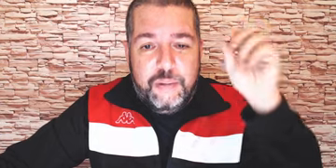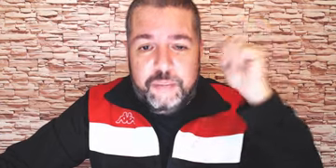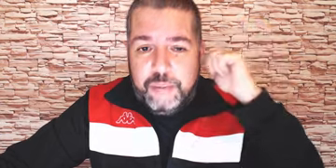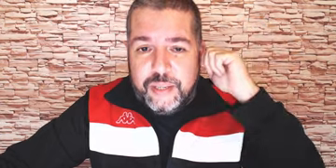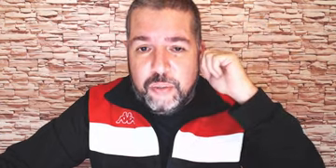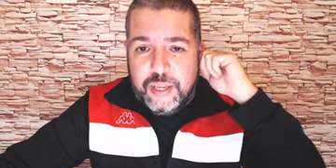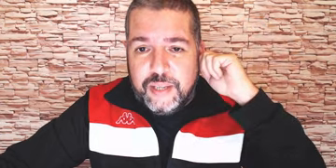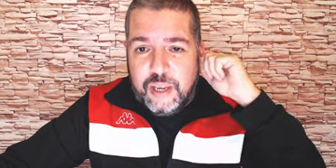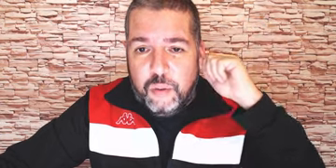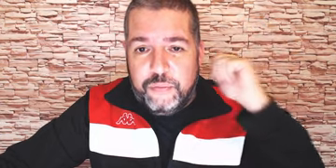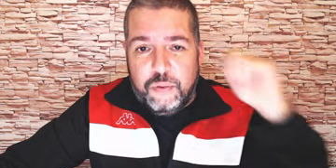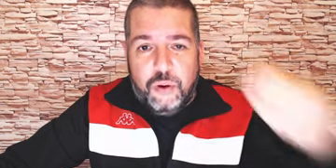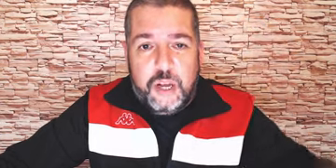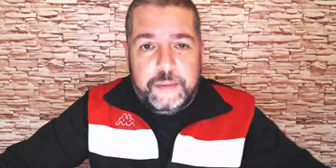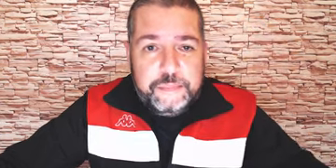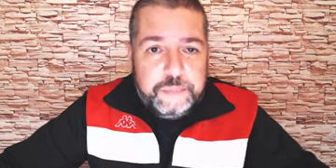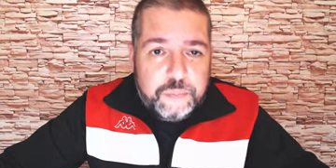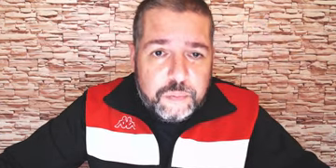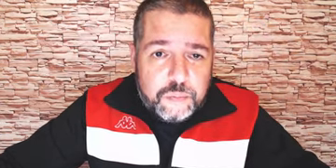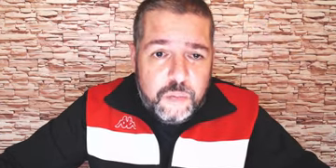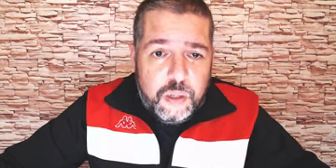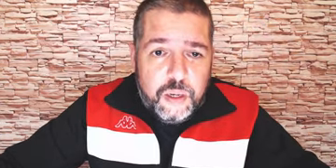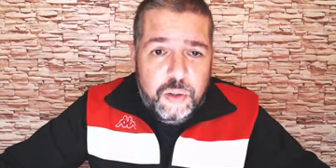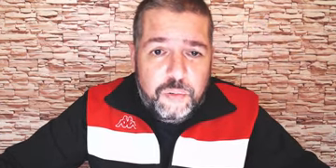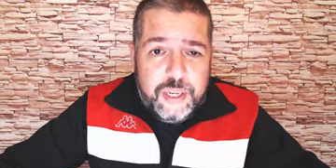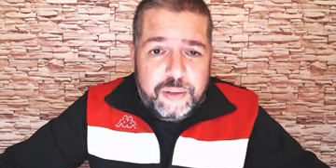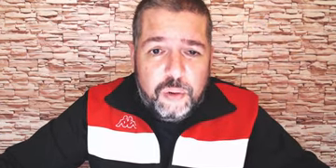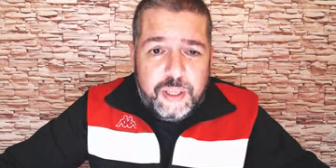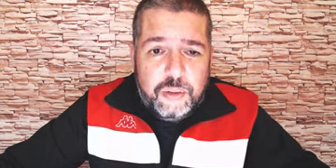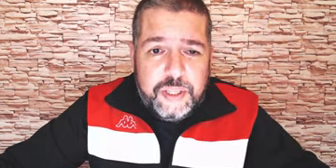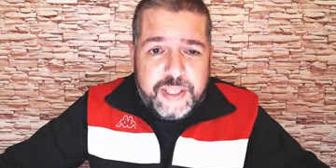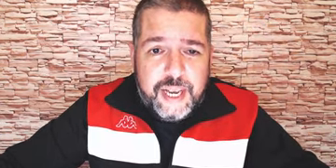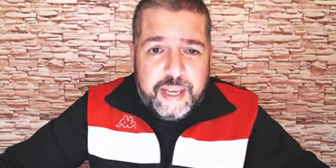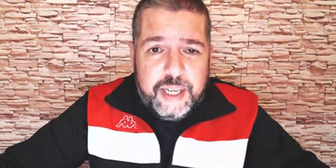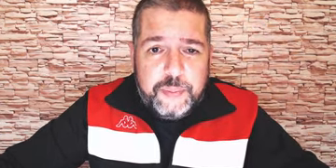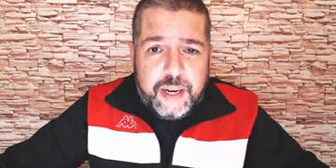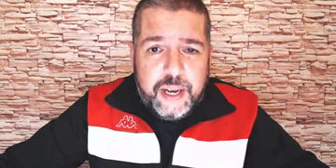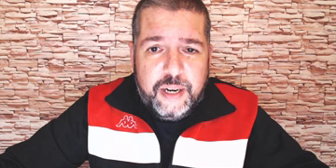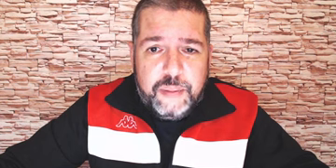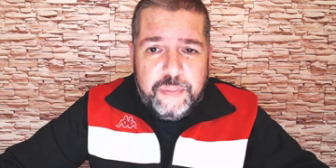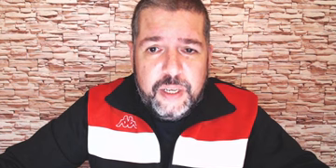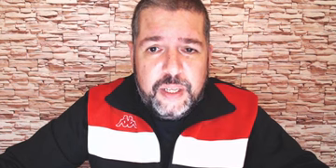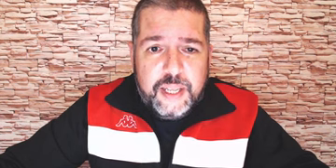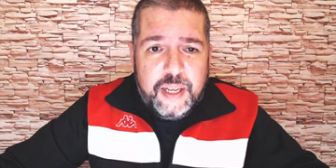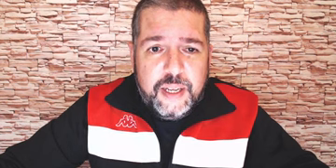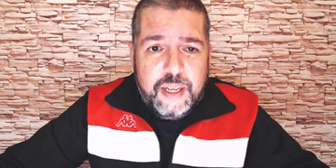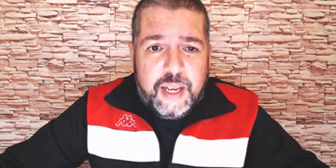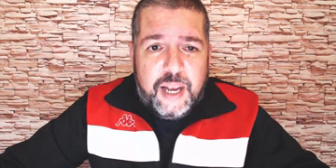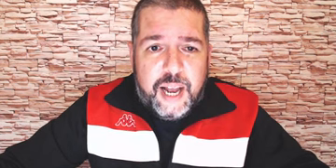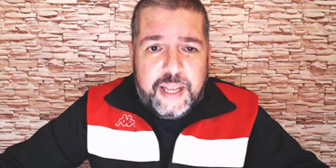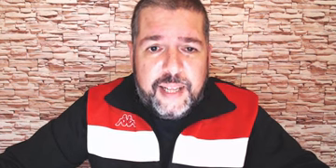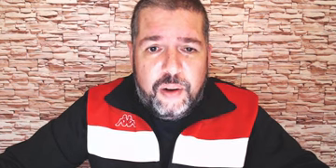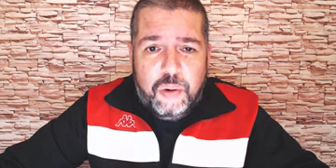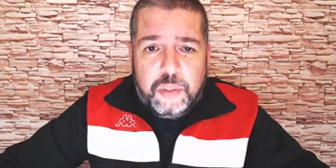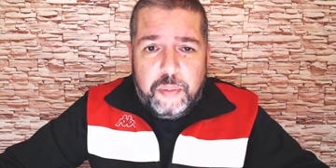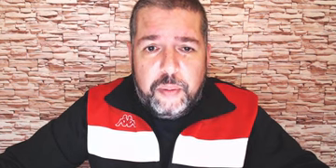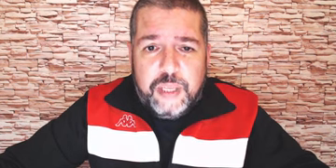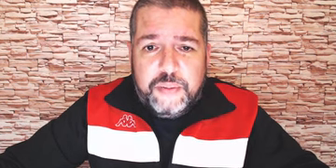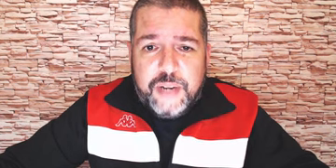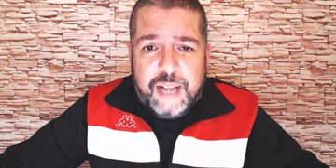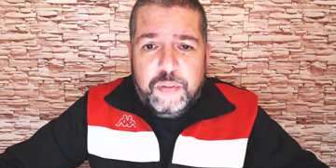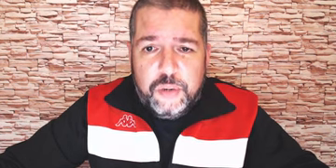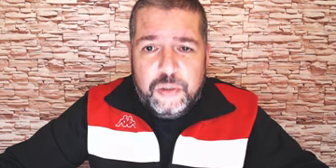aqui, vamos ver mais ou menos aqui como ficou. Eu não vou ler toda a notícia, que ela é grande pra caramba, né? Aqui tá outro